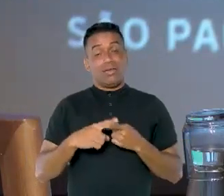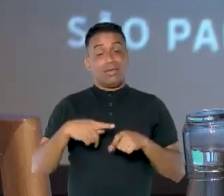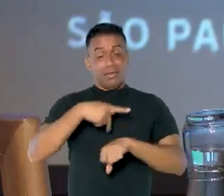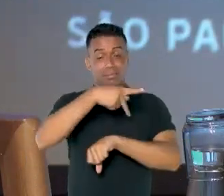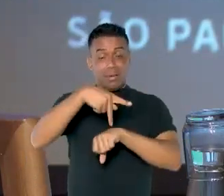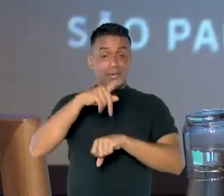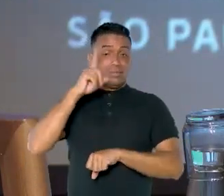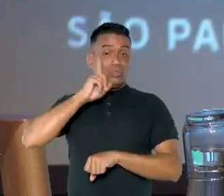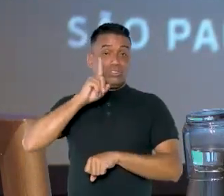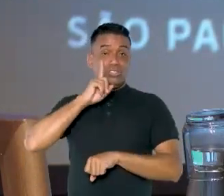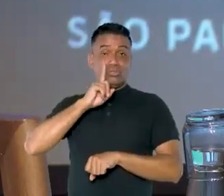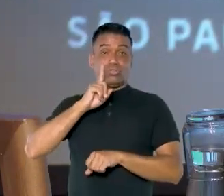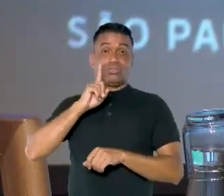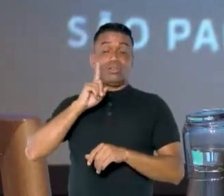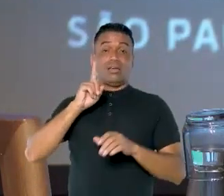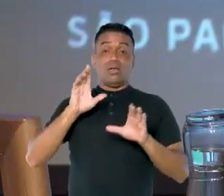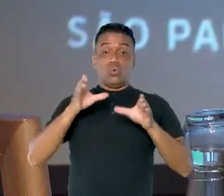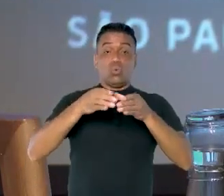Estados Unidos